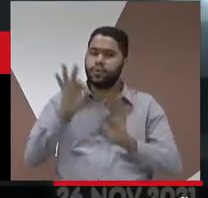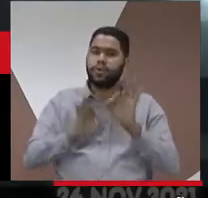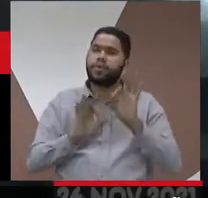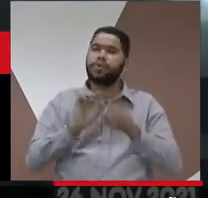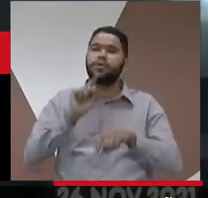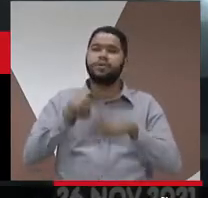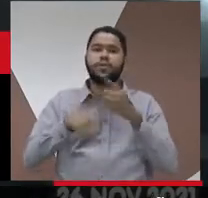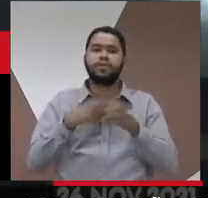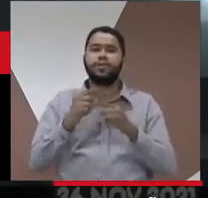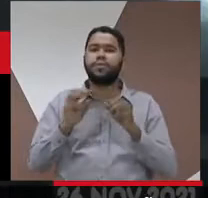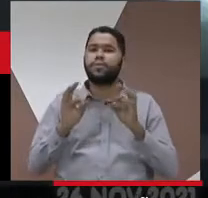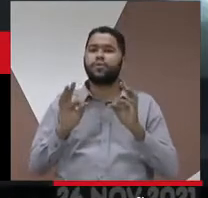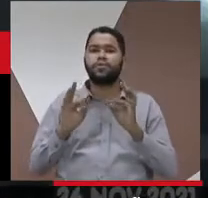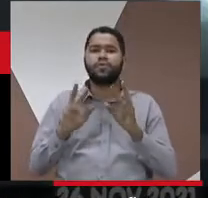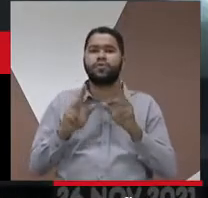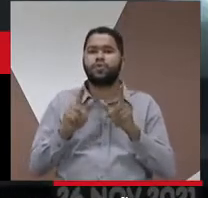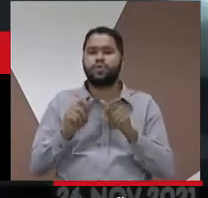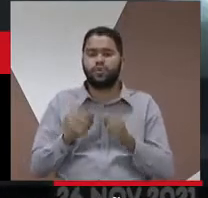depois todos